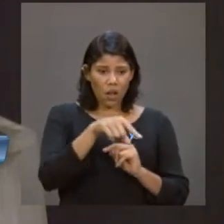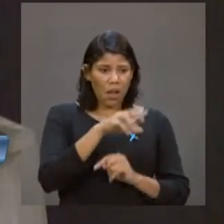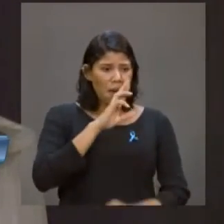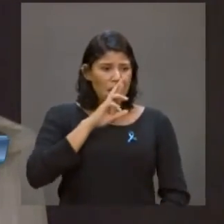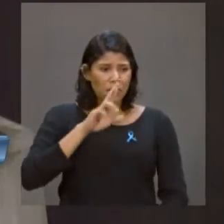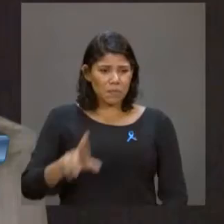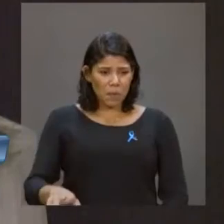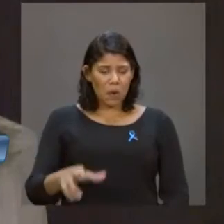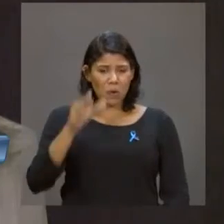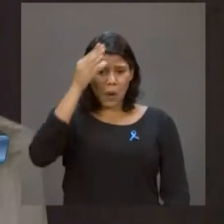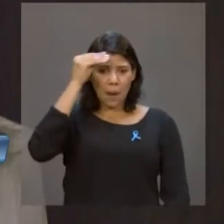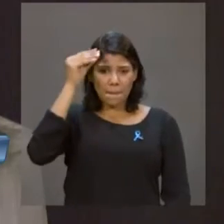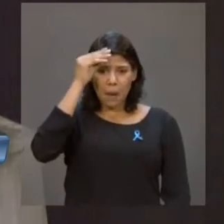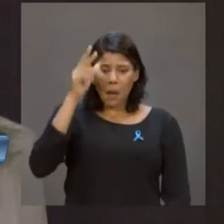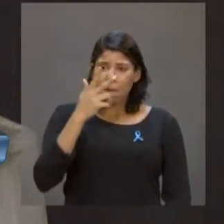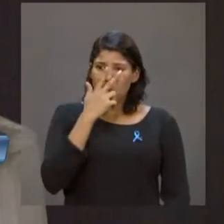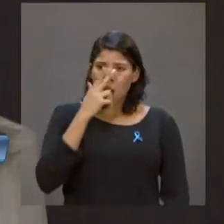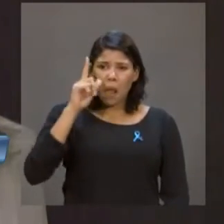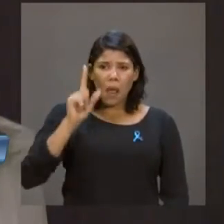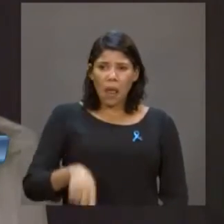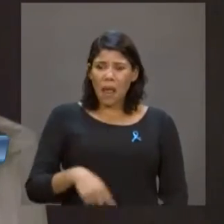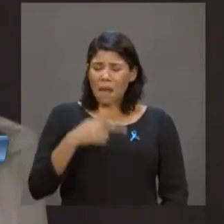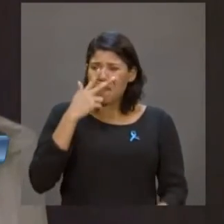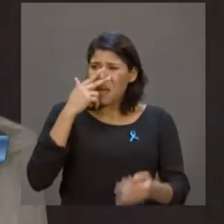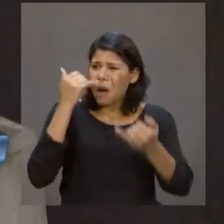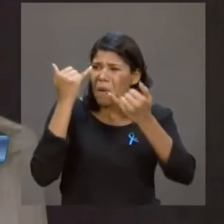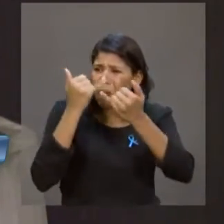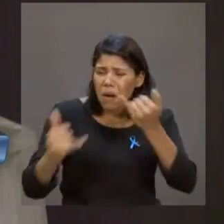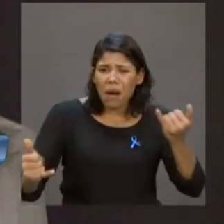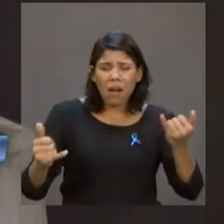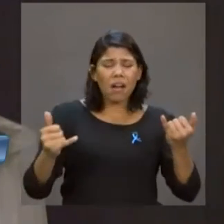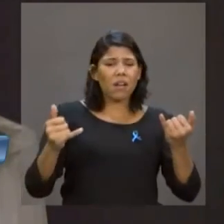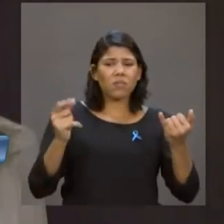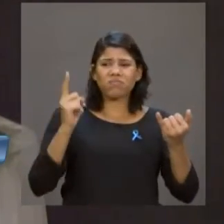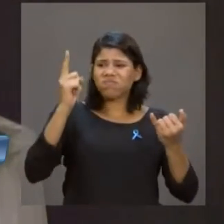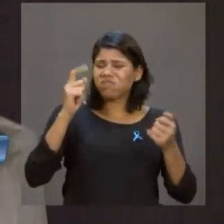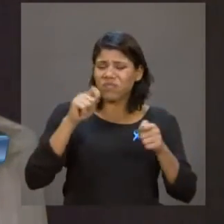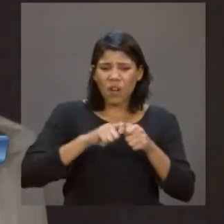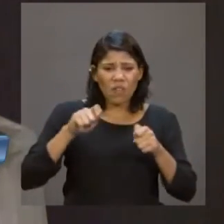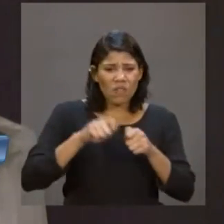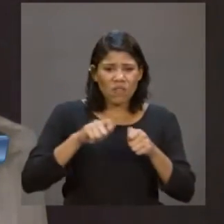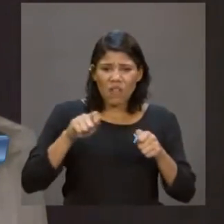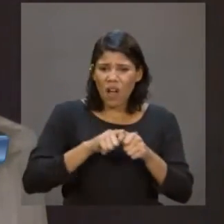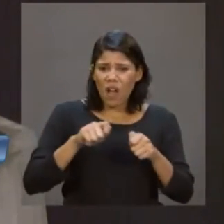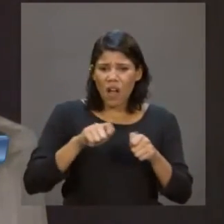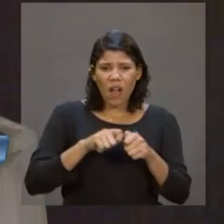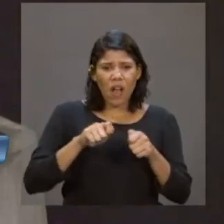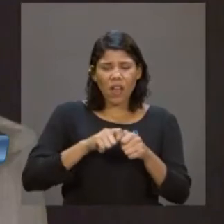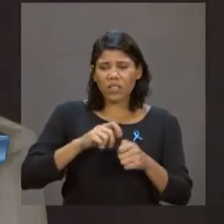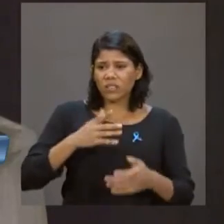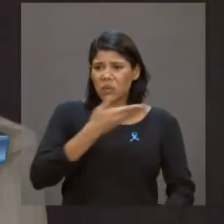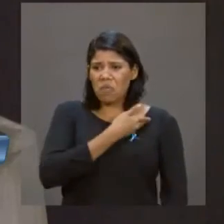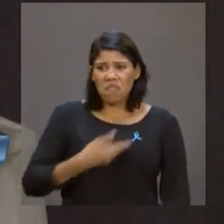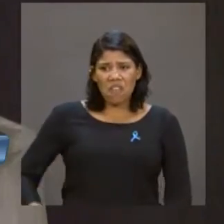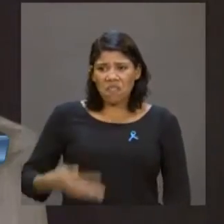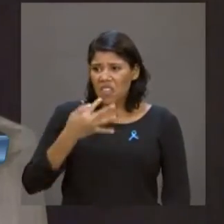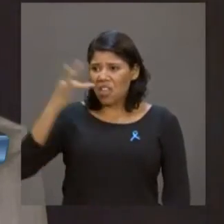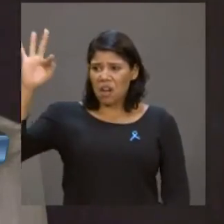são muito assemelhadas ao populismo penal do governo federal.